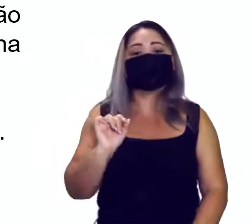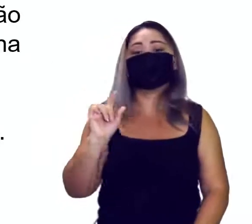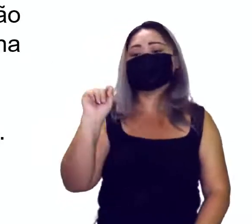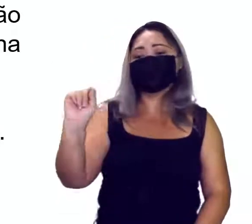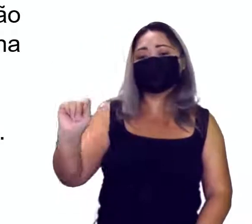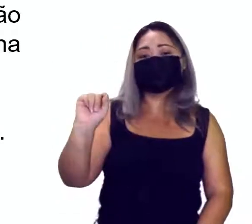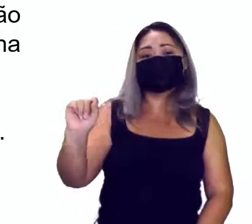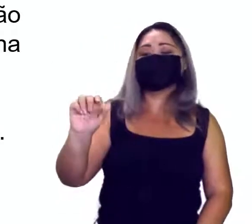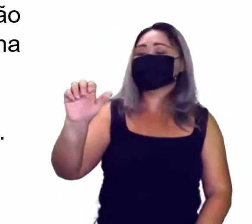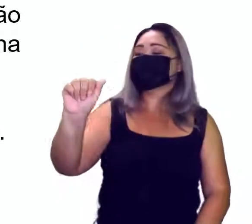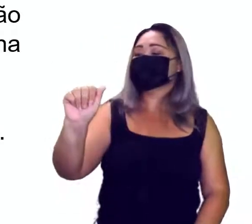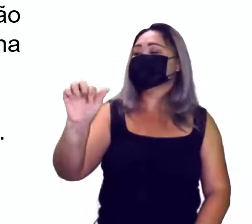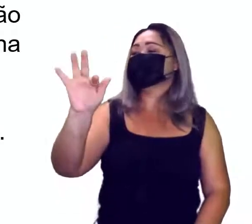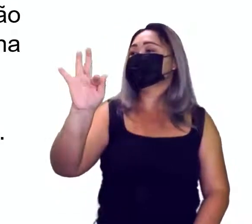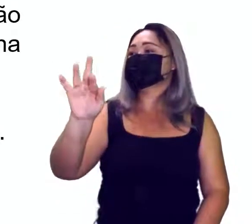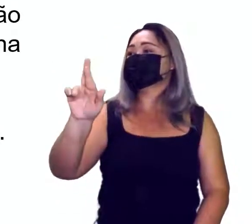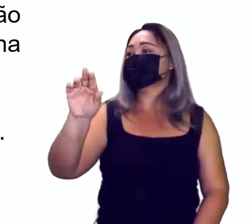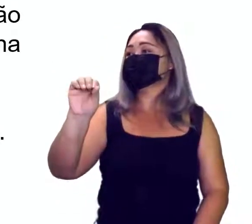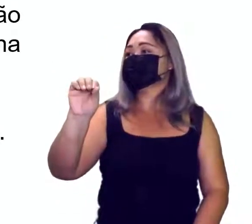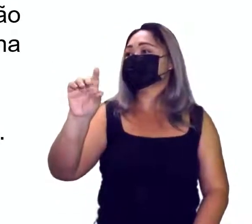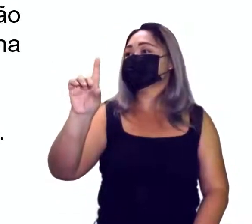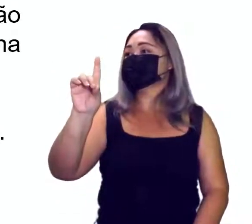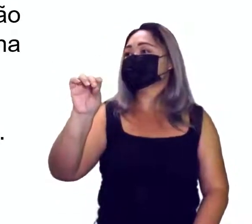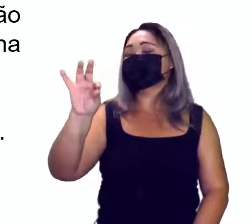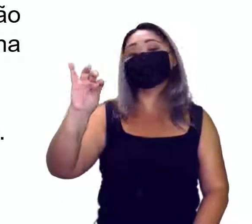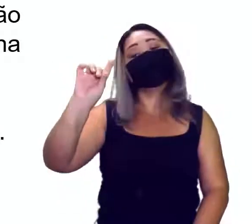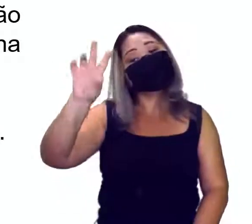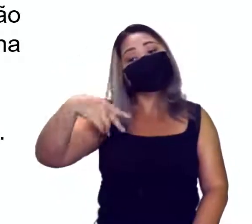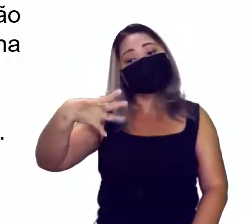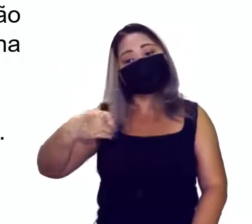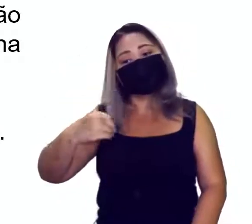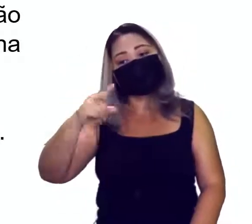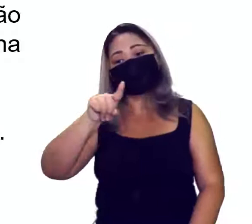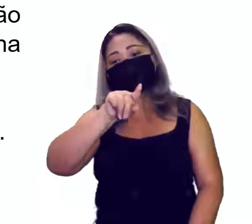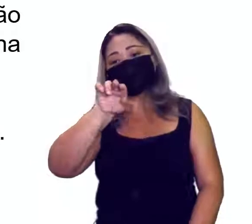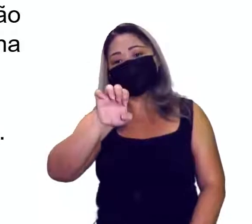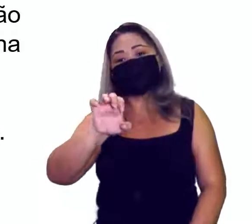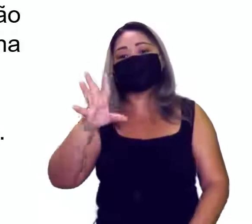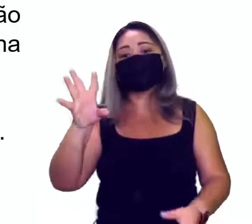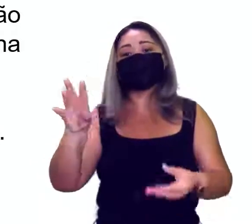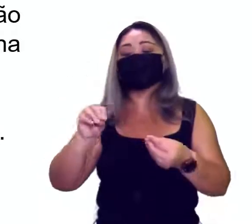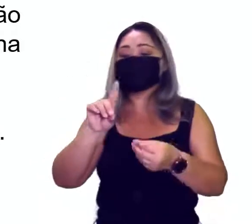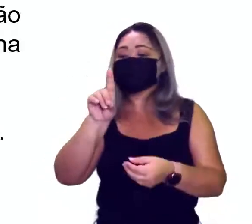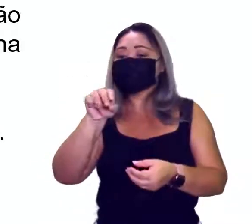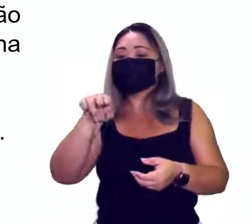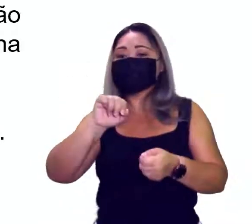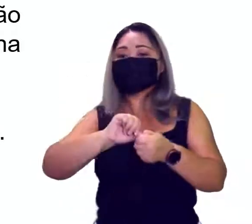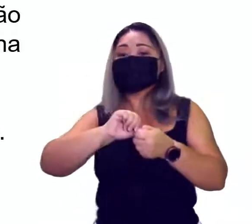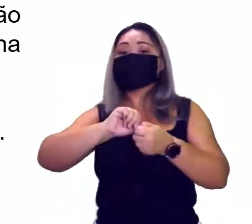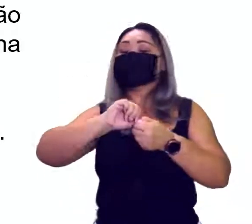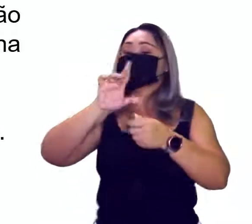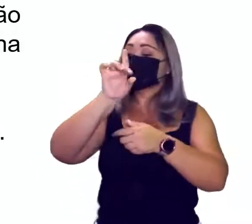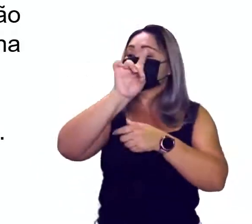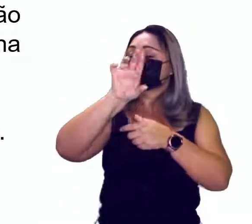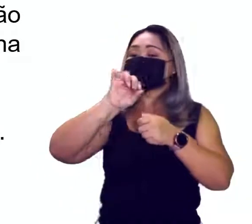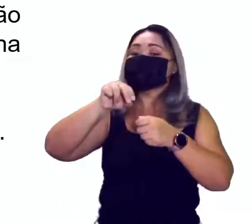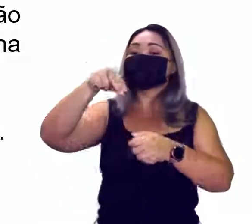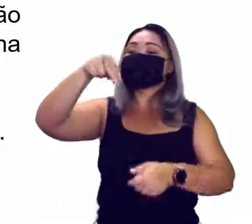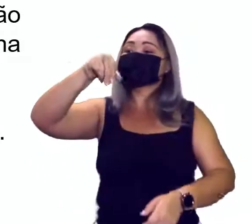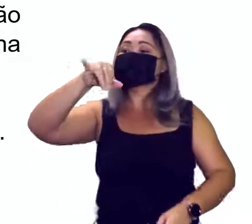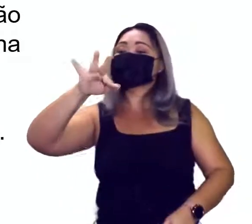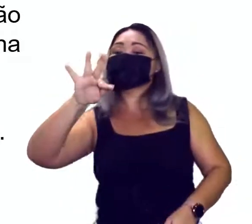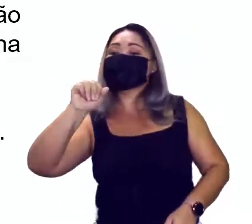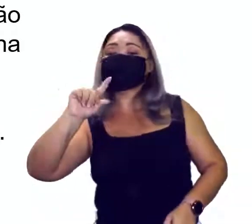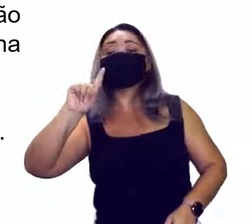O que é a Afrodite, né? Era filha de Zeus e Dione, né? Deusa das ninfas. Afrodite